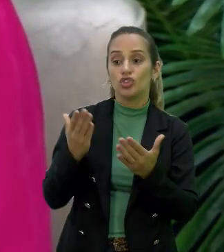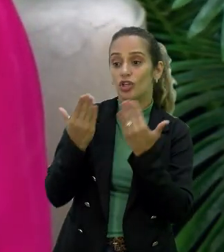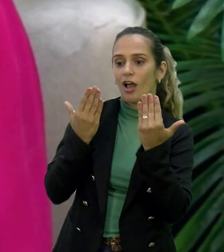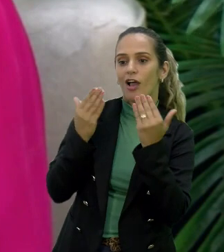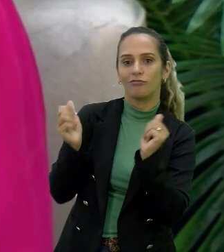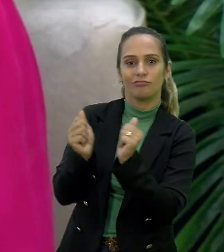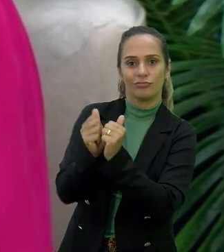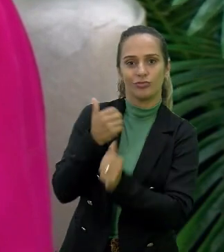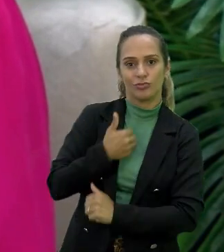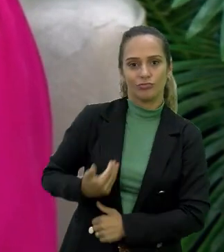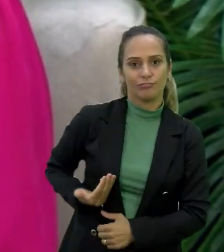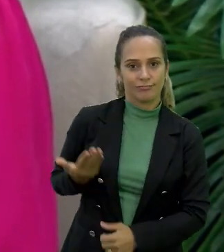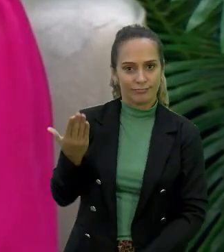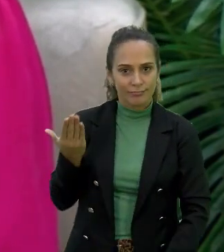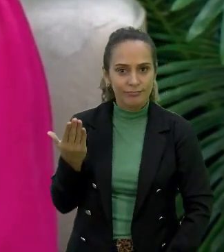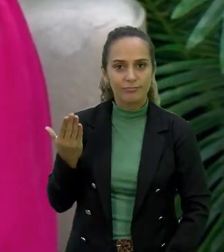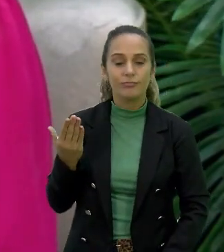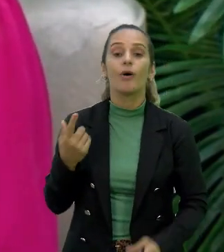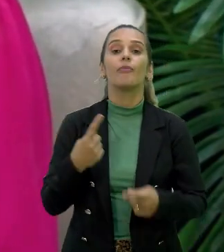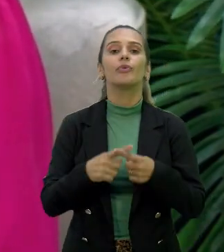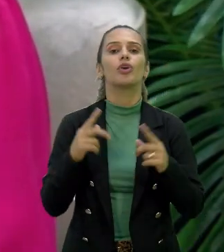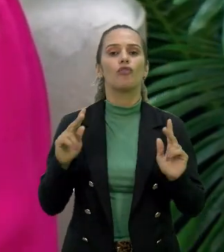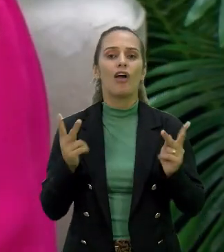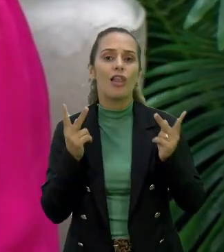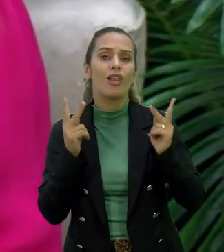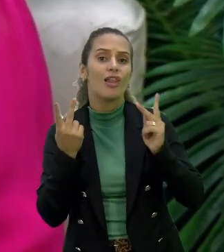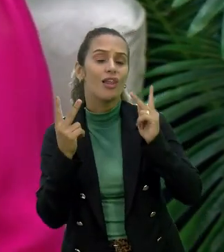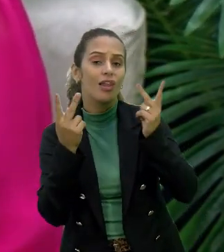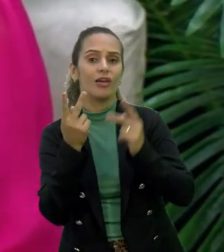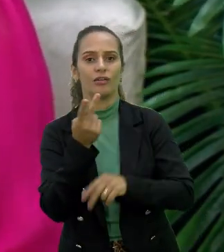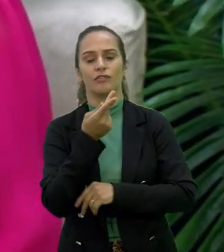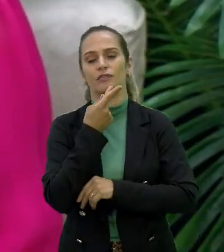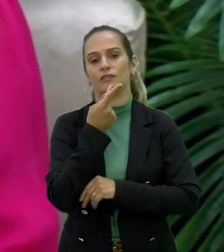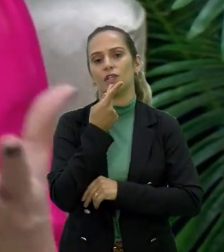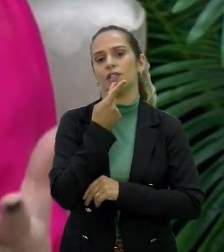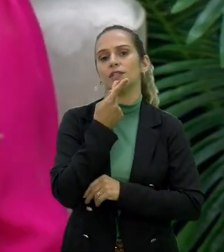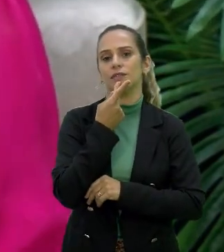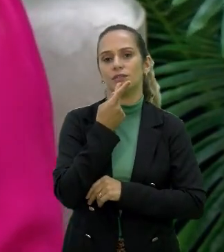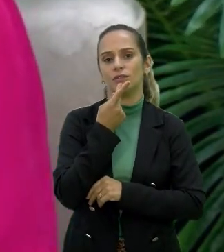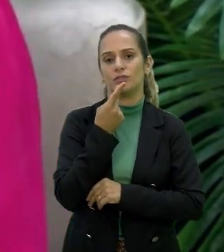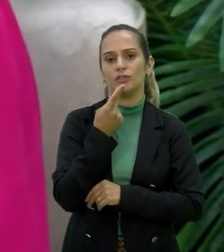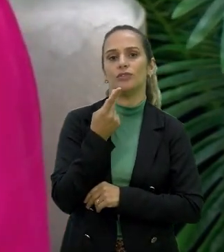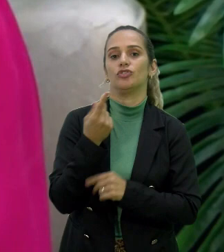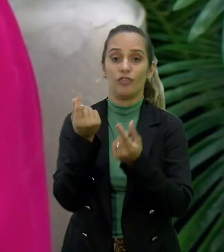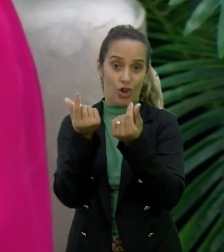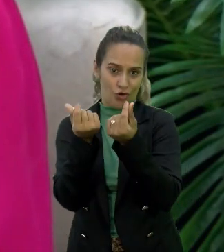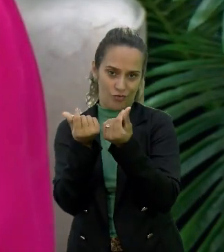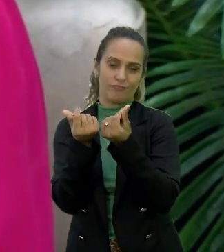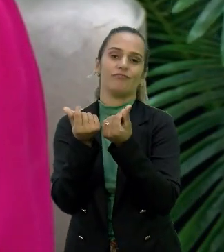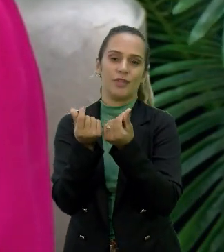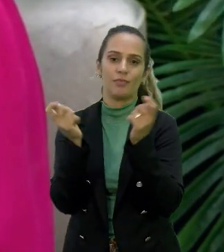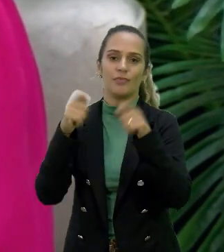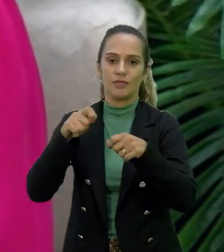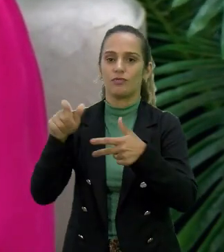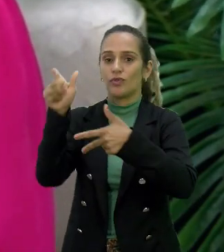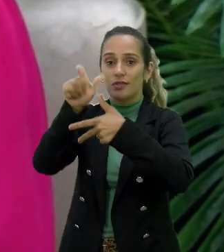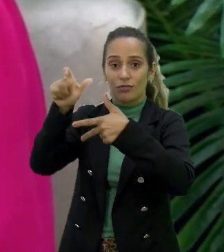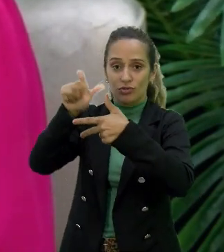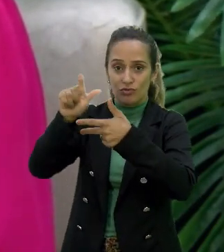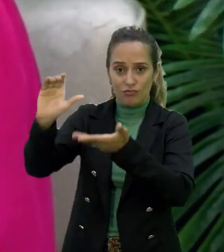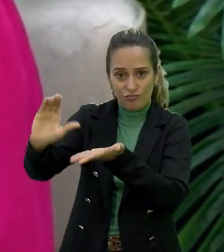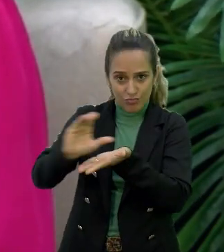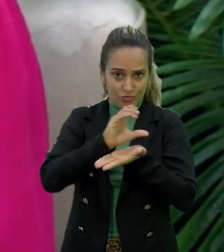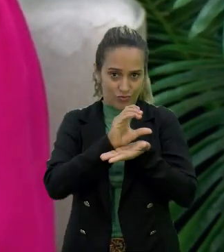com o governo porque o valor mesmo né quando se trata em despesa tem que ver o Executivo Mas a gente pode